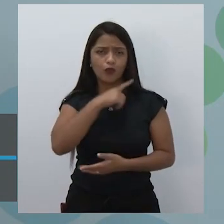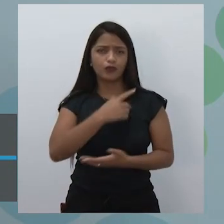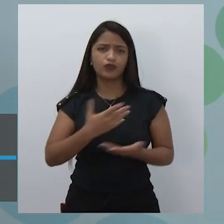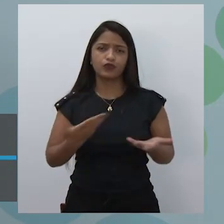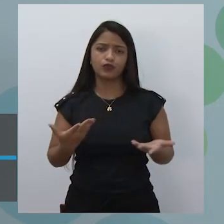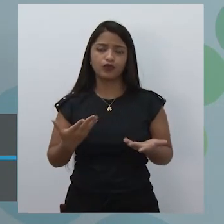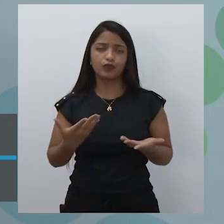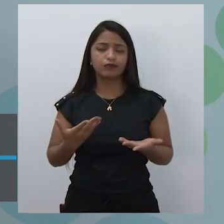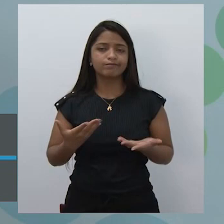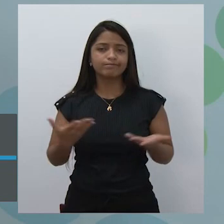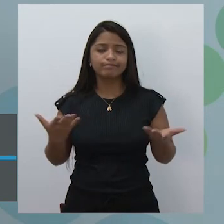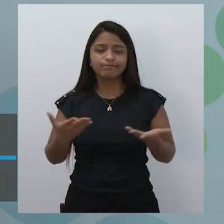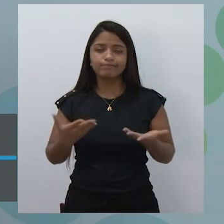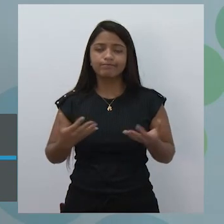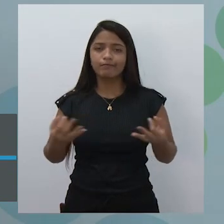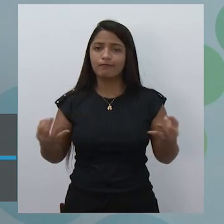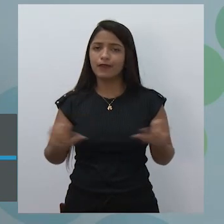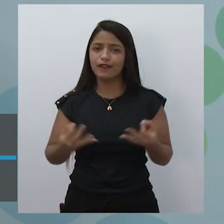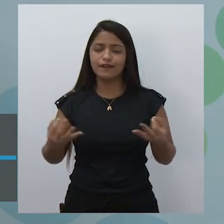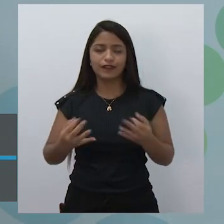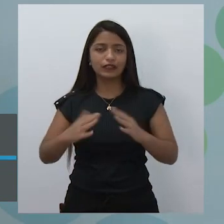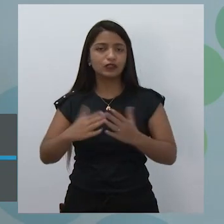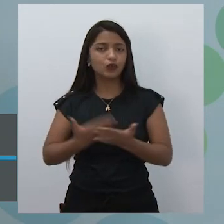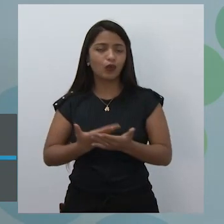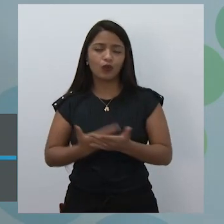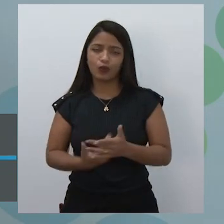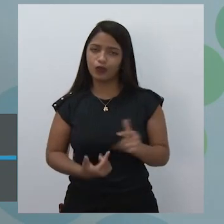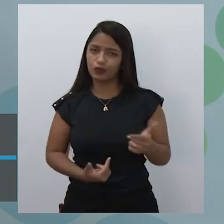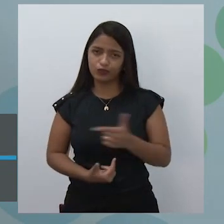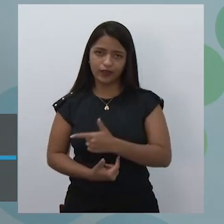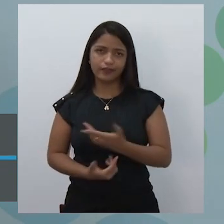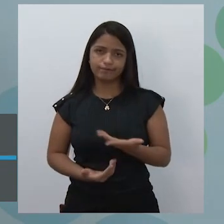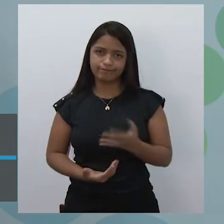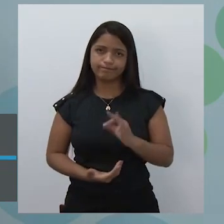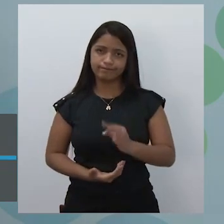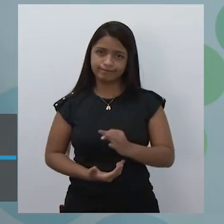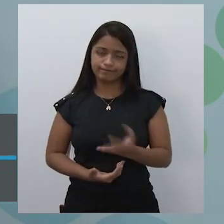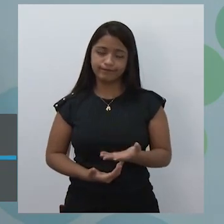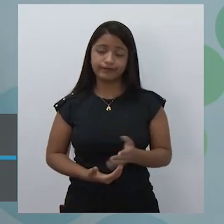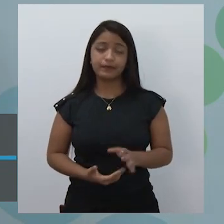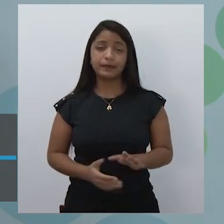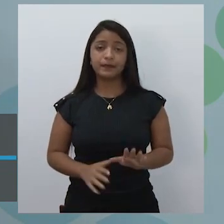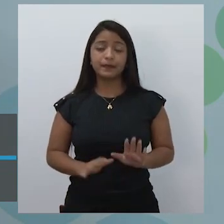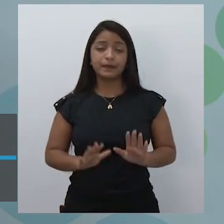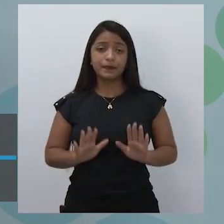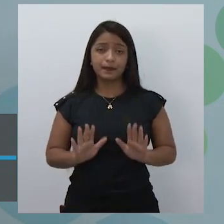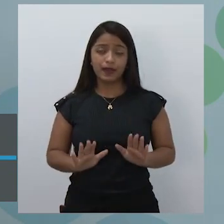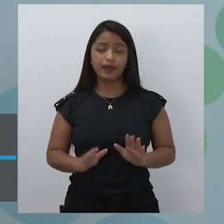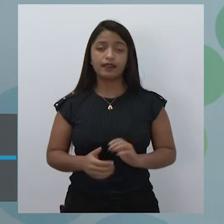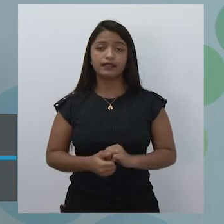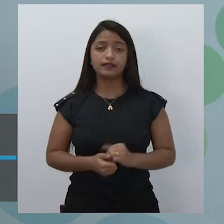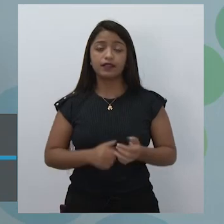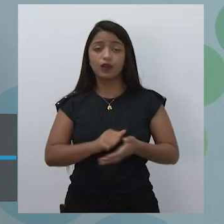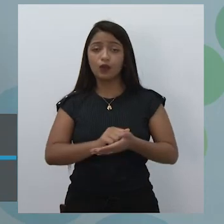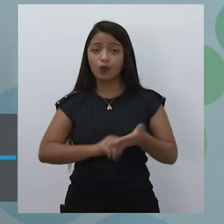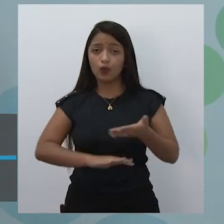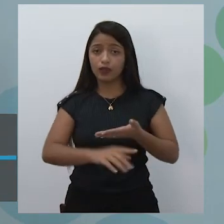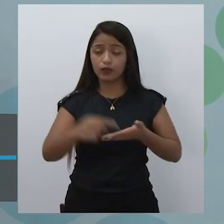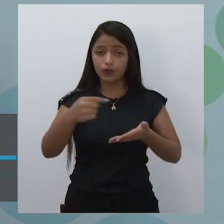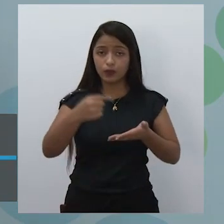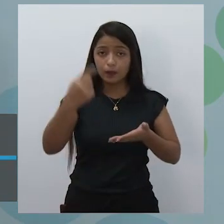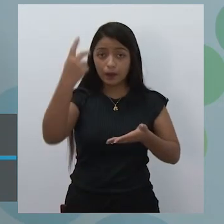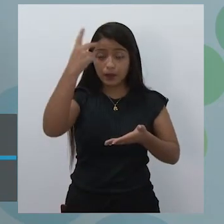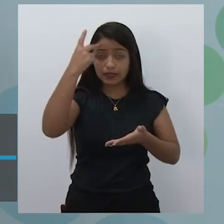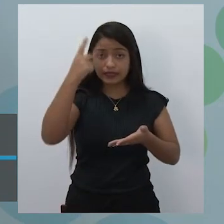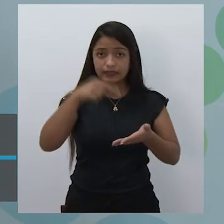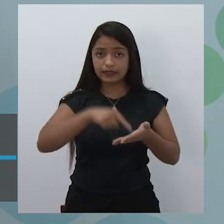temos um cenário ideal em algumas escolas, não é? Mas justamente este currículo paulista pensado